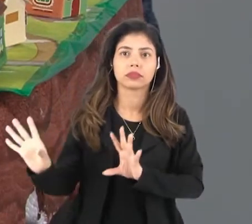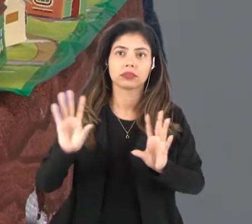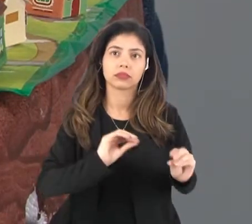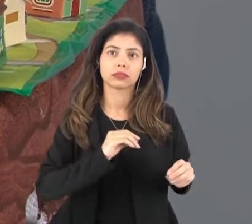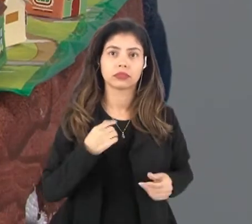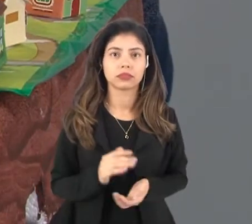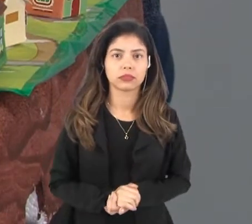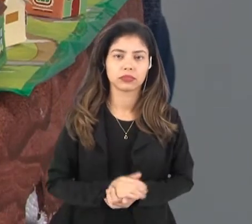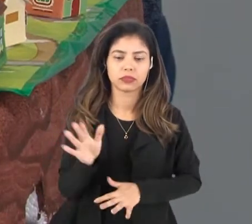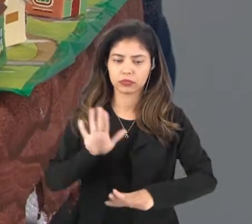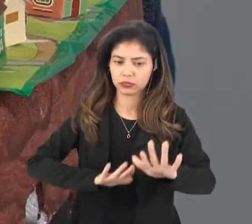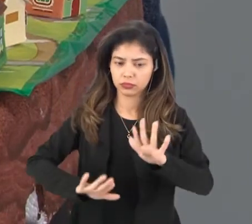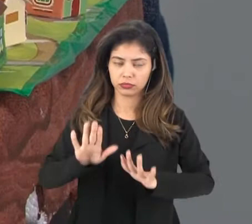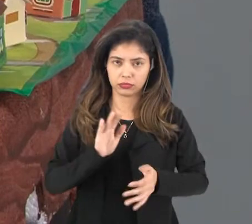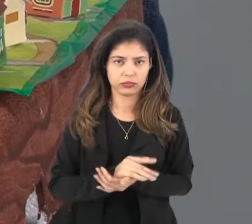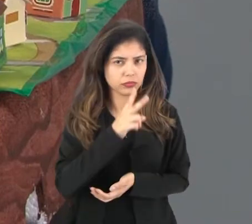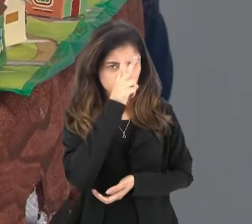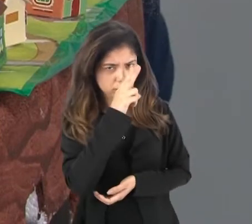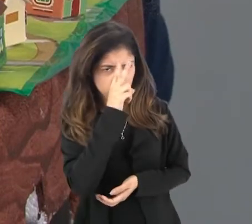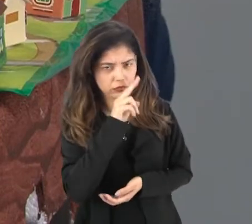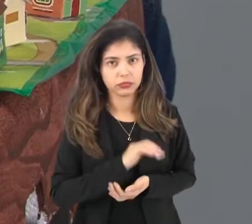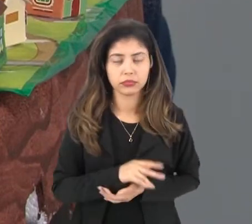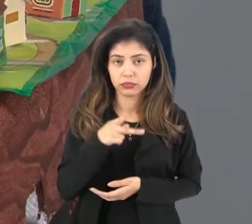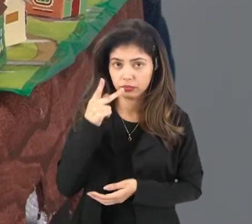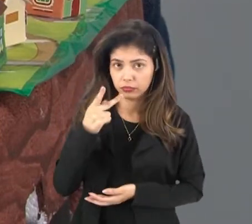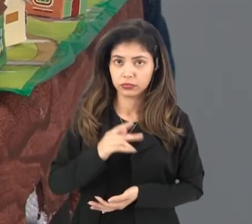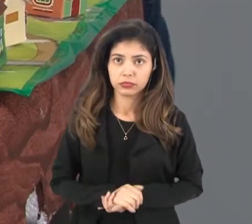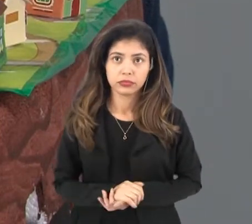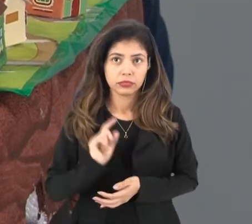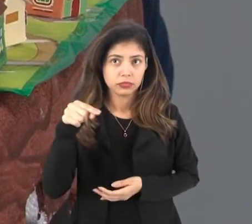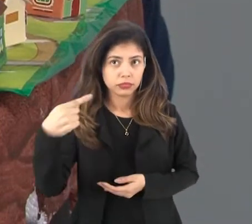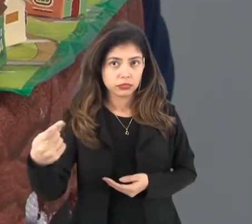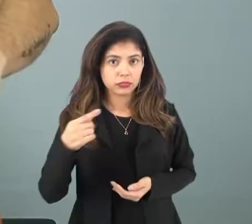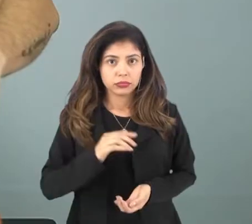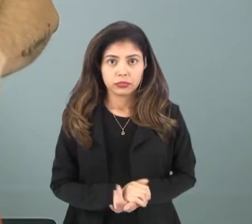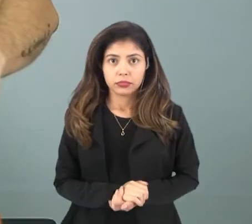de tratamento. Lembra que eu falei? Porque